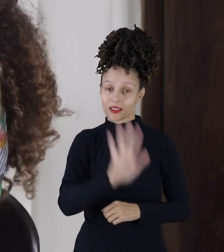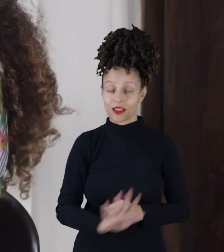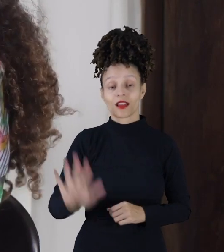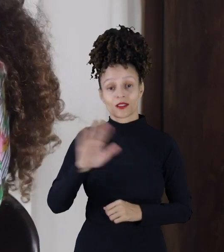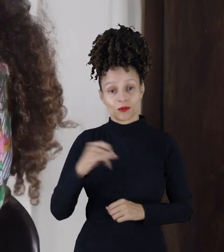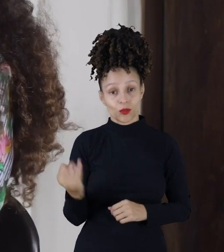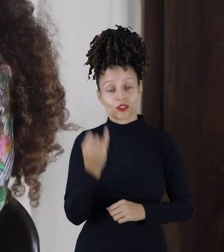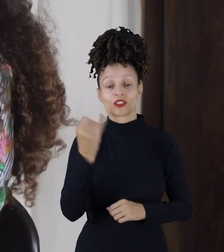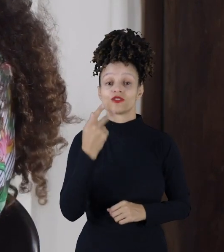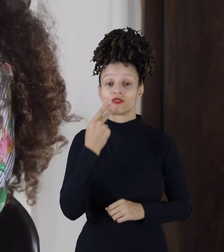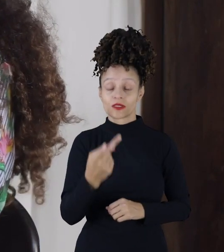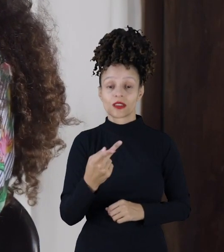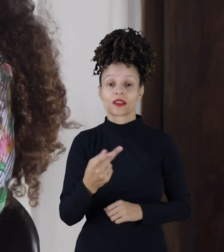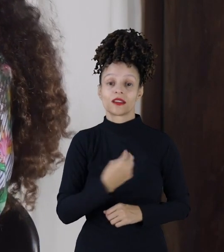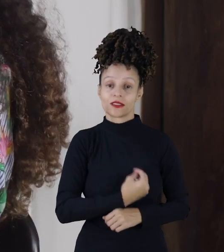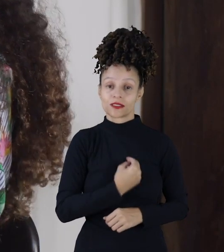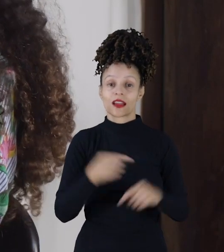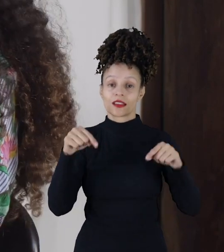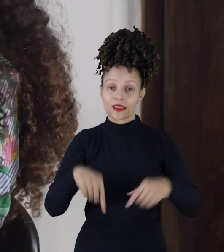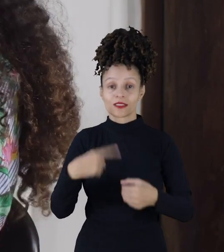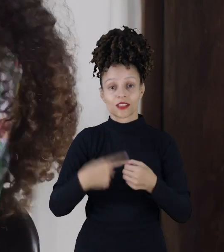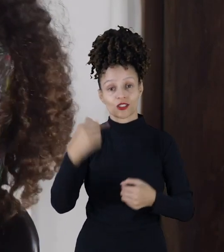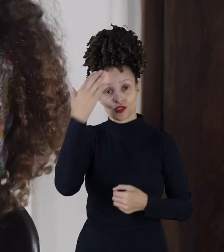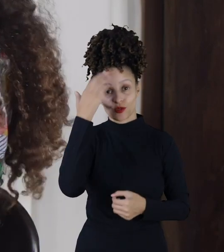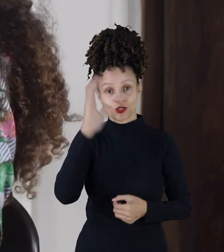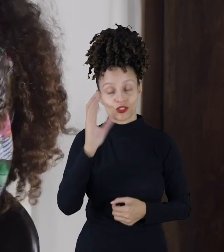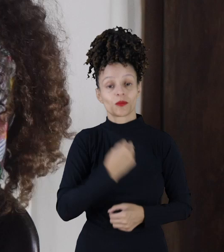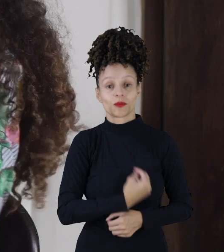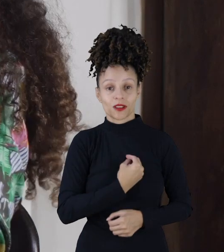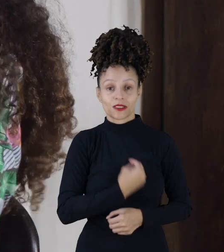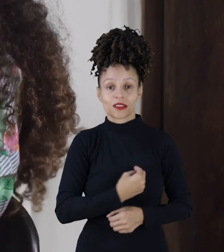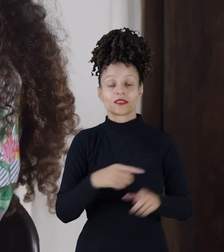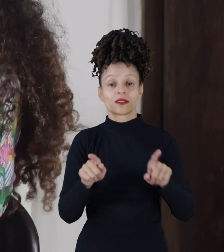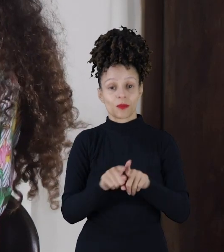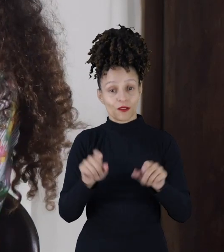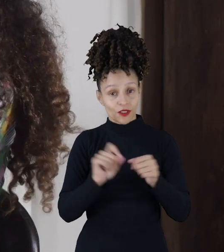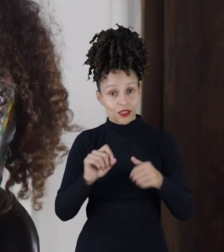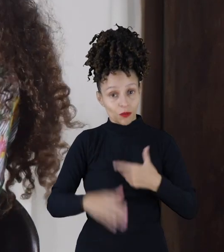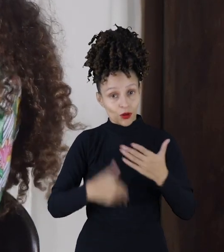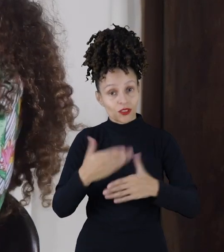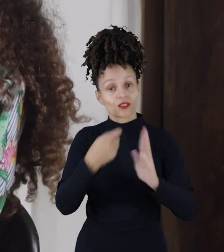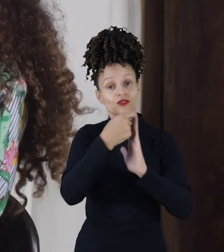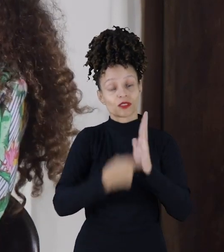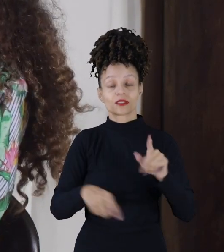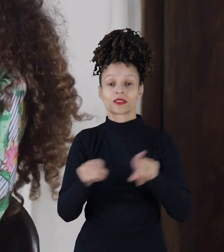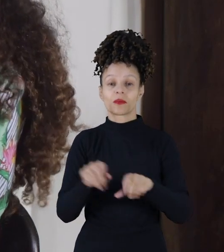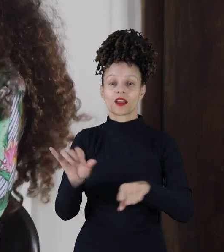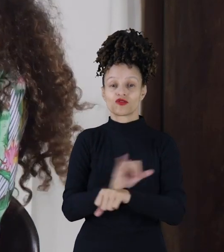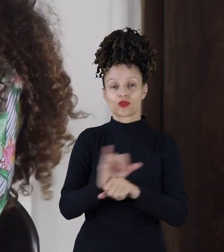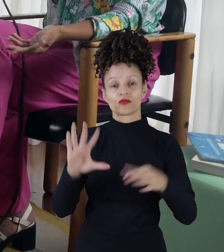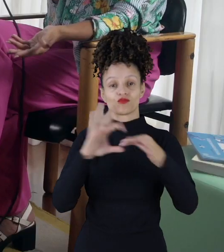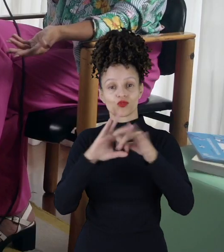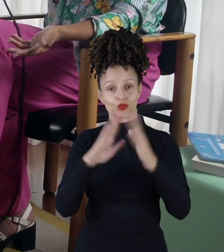nesse cenário, que é importante ressaltar, né? Estarem aqui na cidade de Curitiba presente e, além de fazer esse processo de escrita,